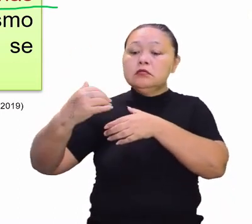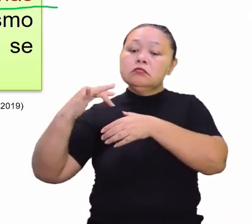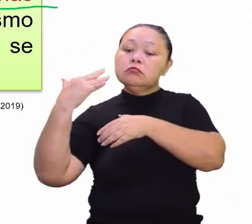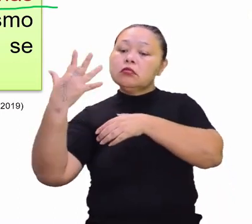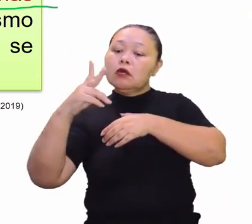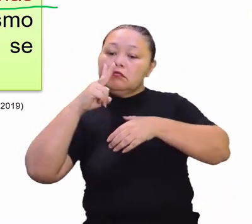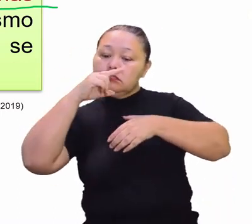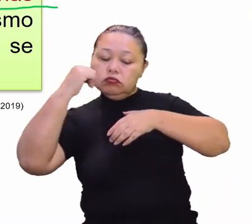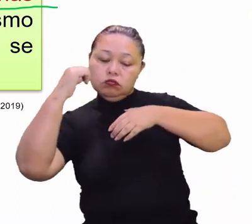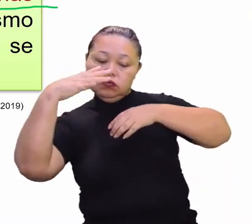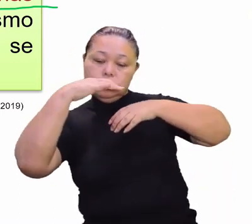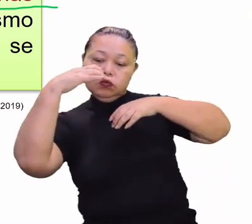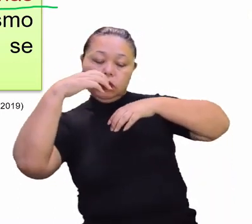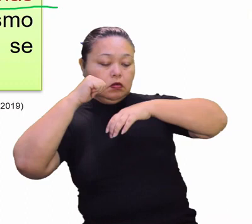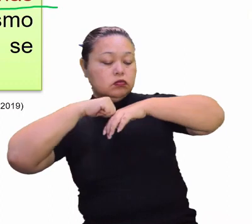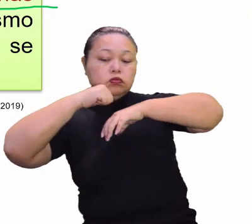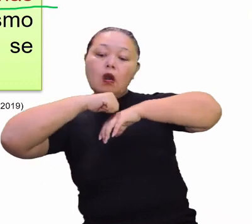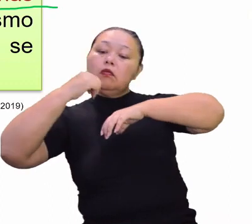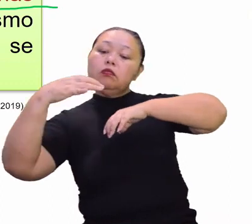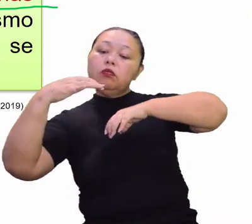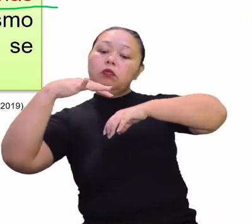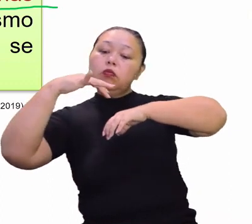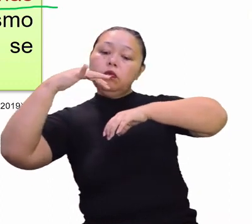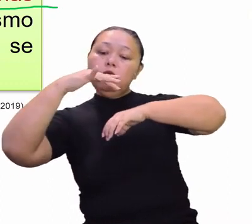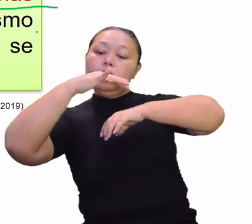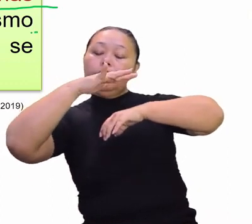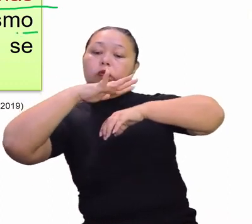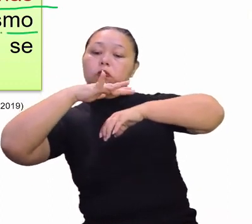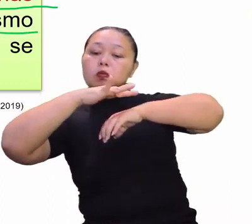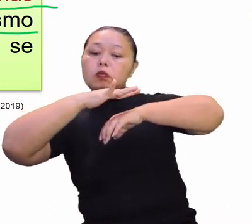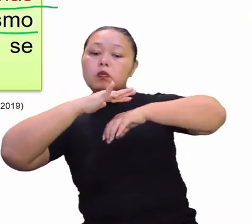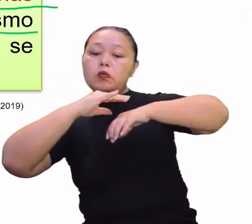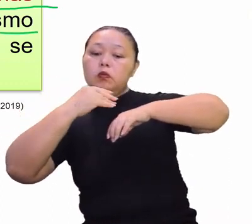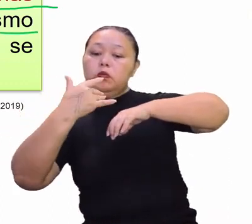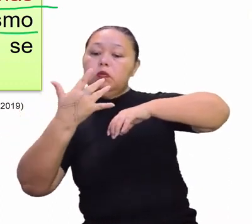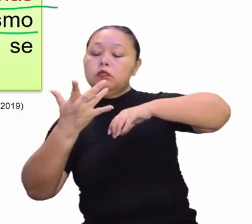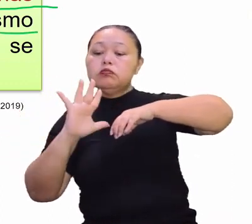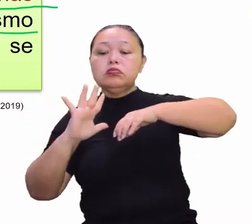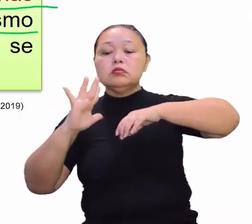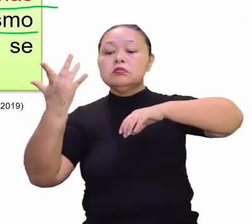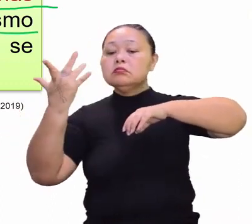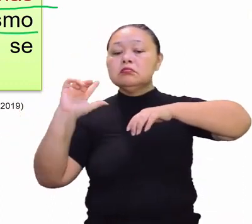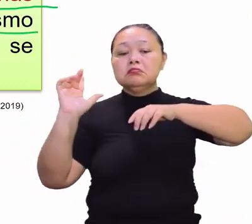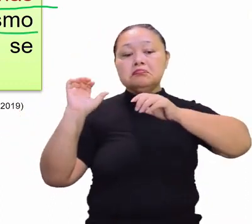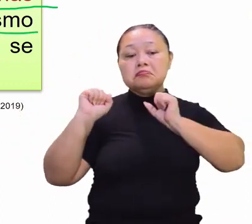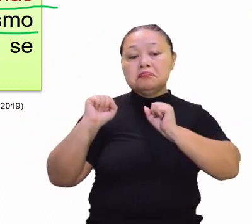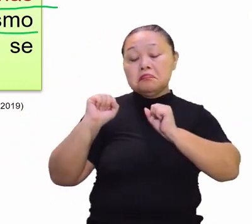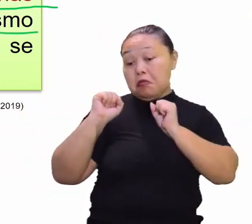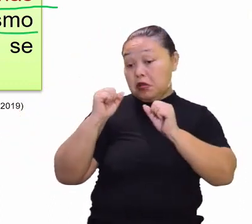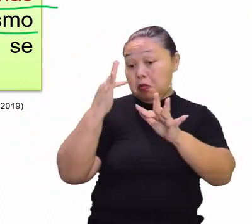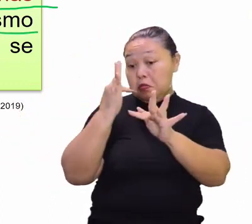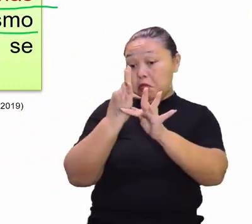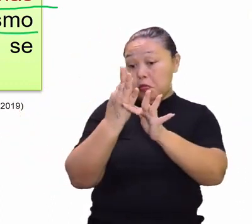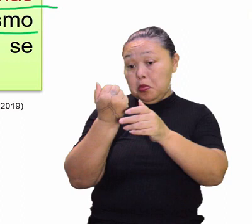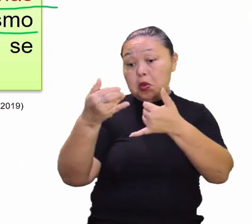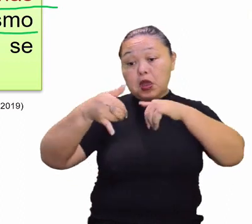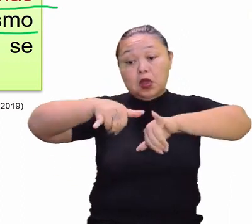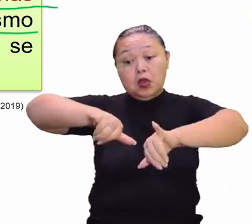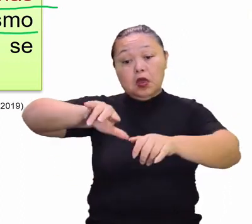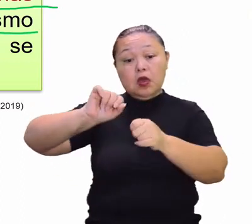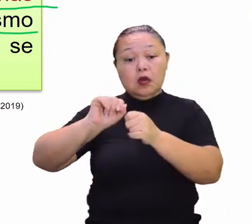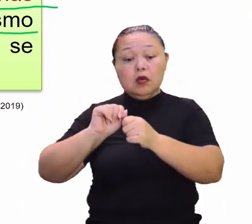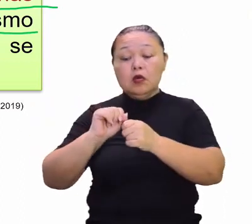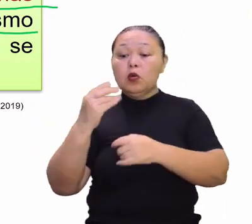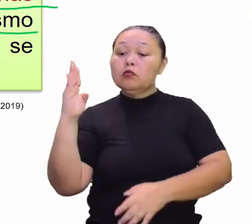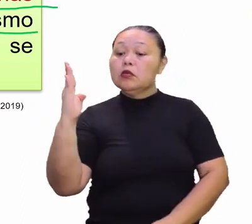essas forças exógenas, que é causada pelo intemperismo, que pode ser físico, químico